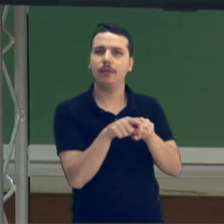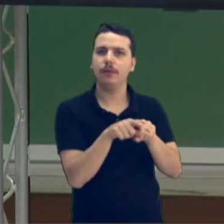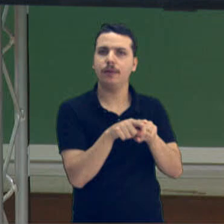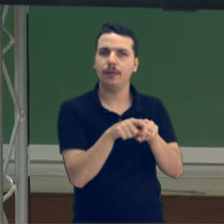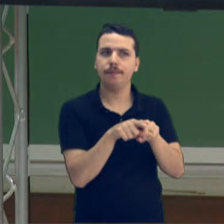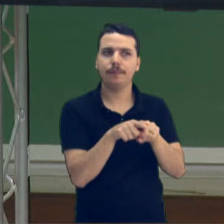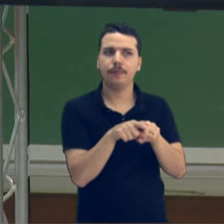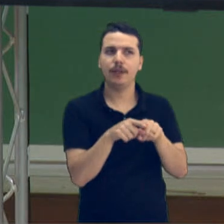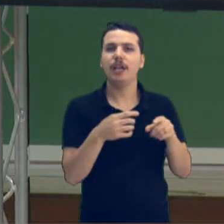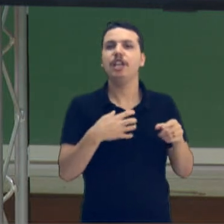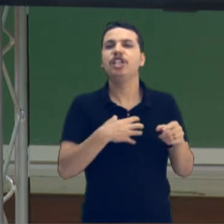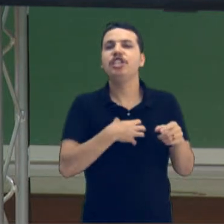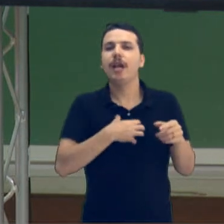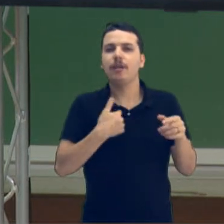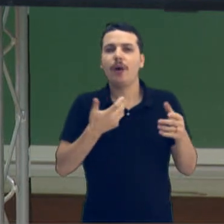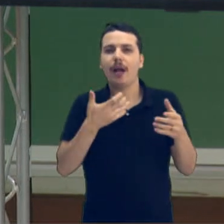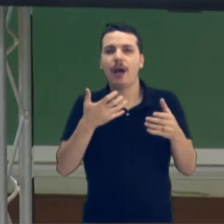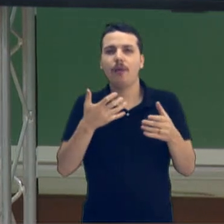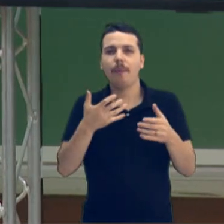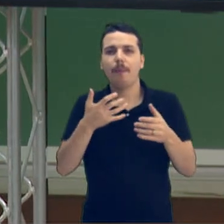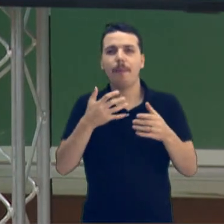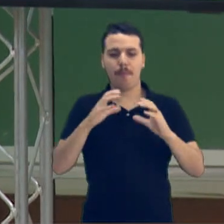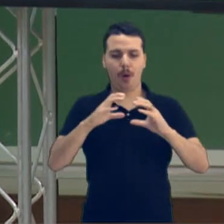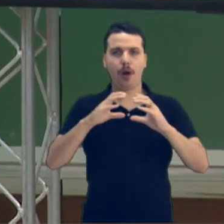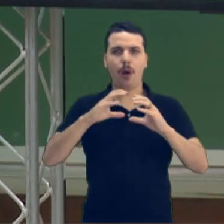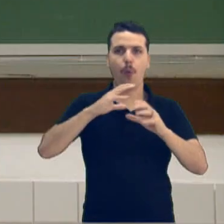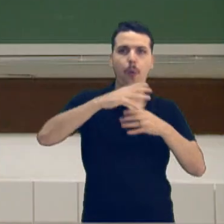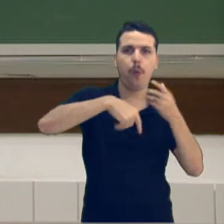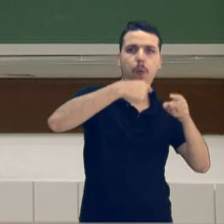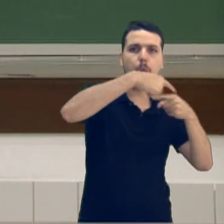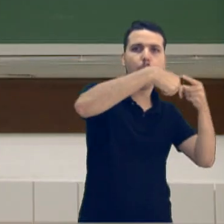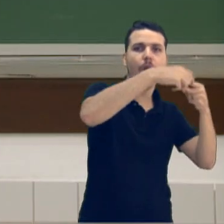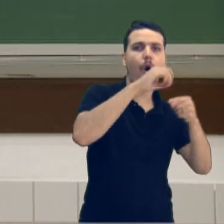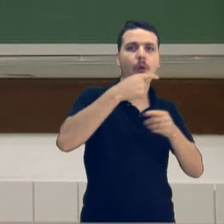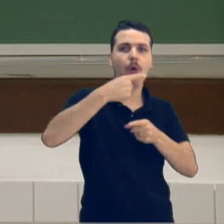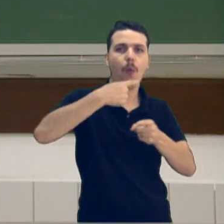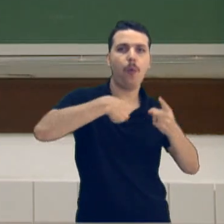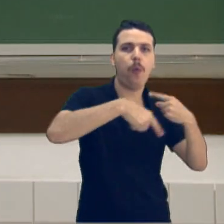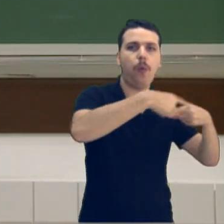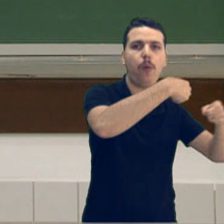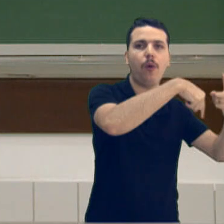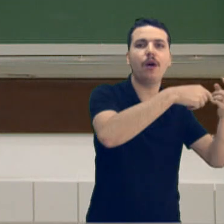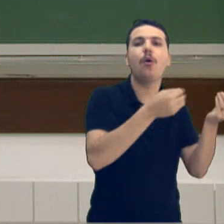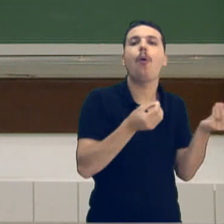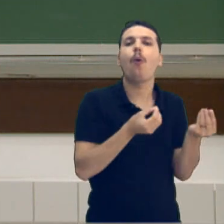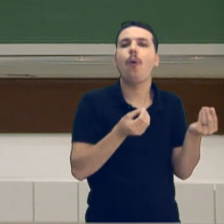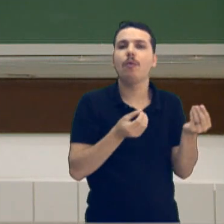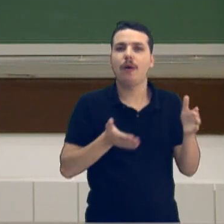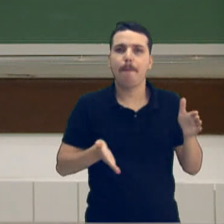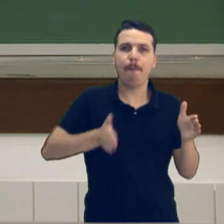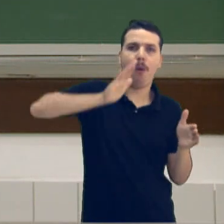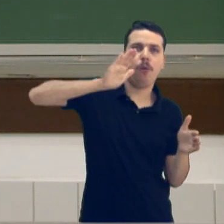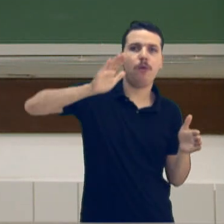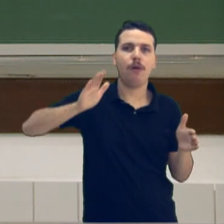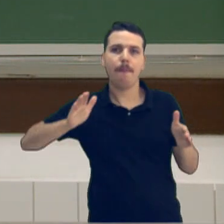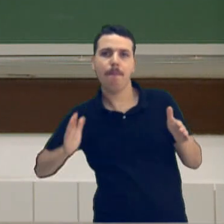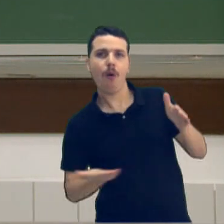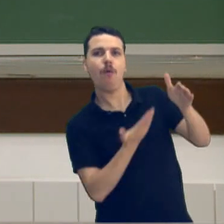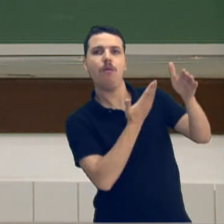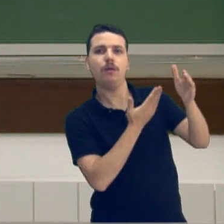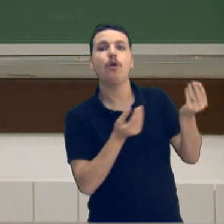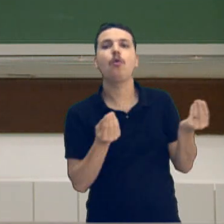que efeito que eu quero dar na bola para atingir o objetivo, né? Mas assim, gente, observem que nós temos aqui